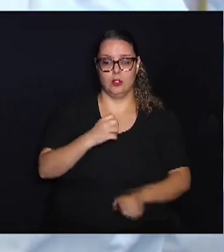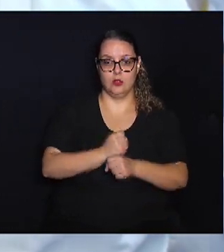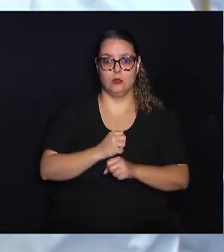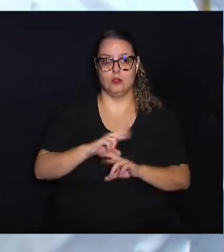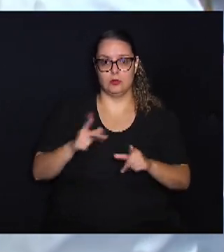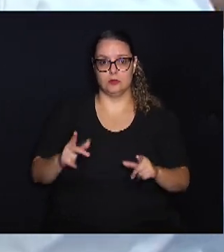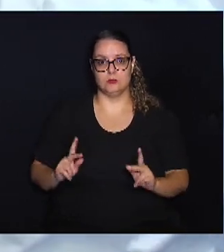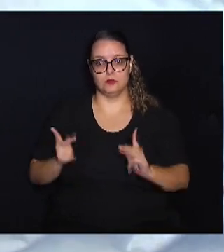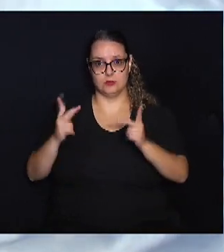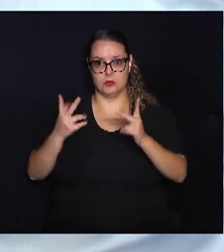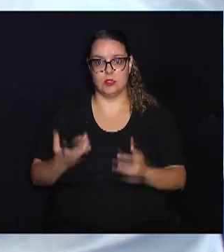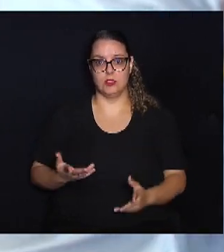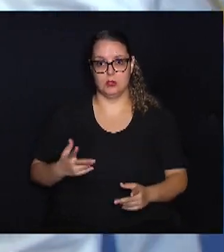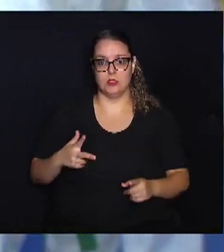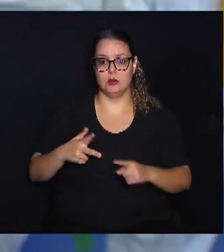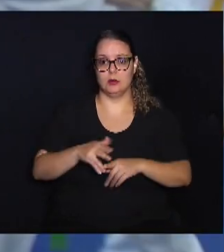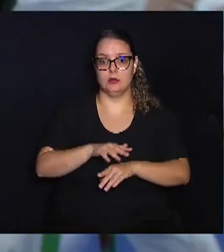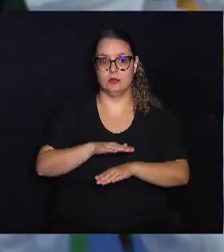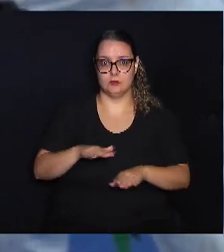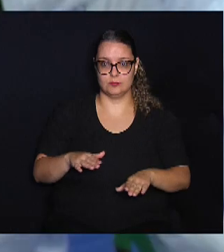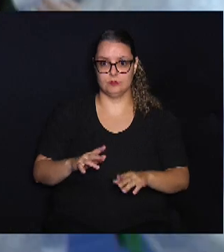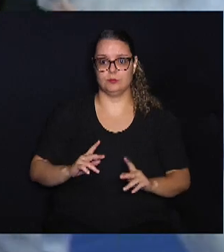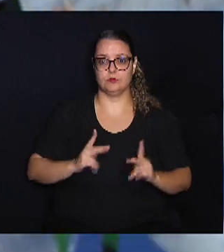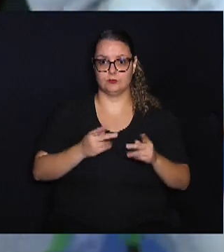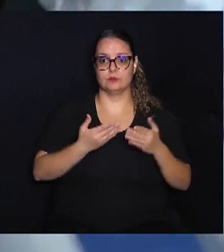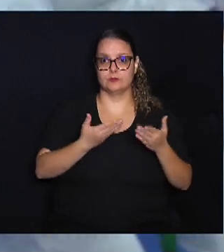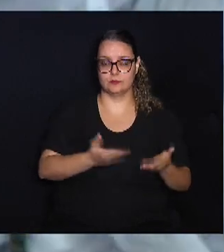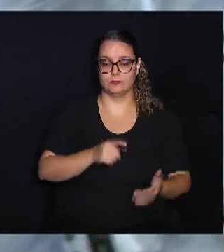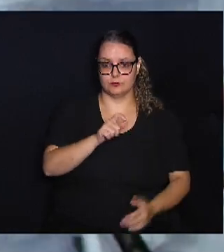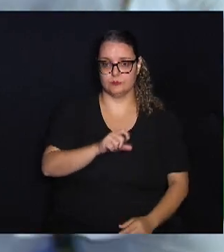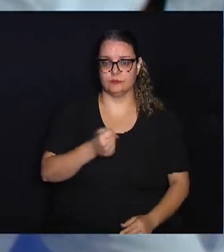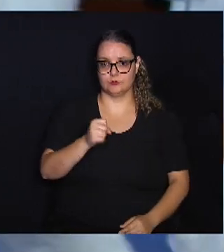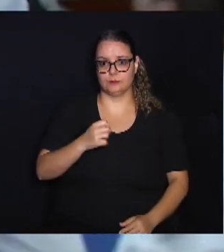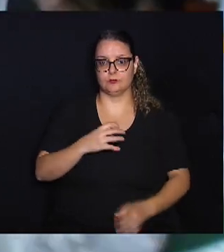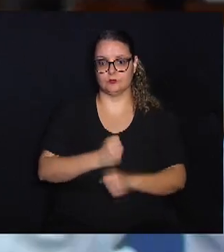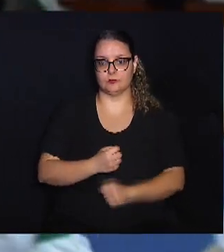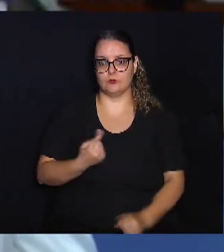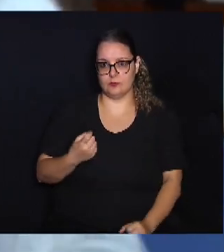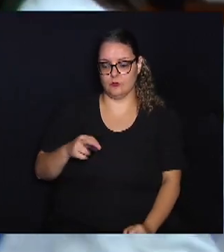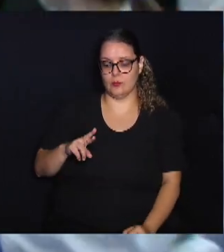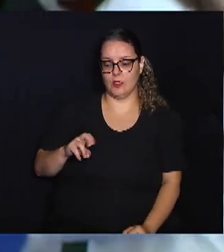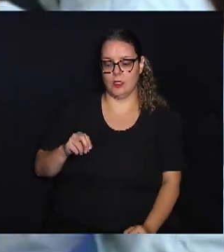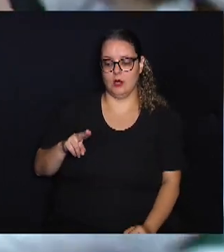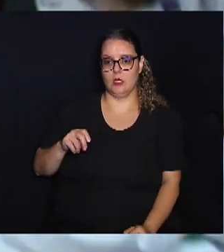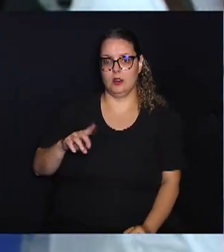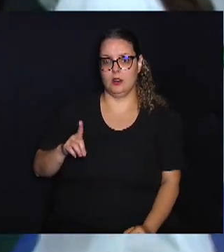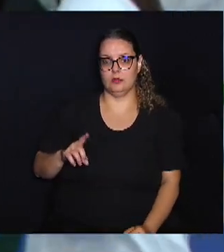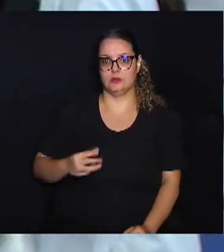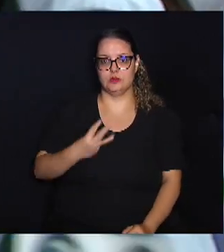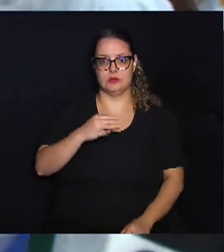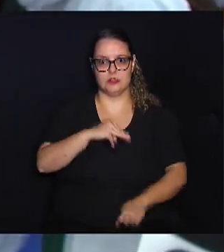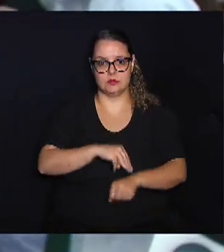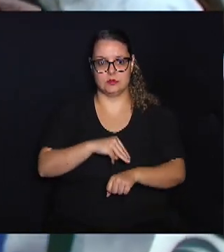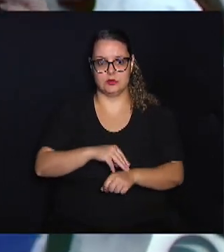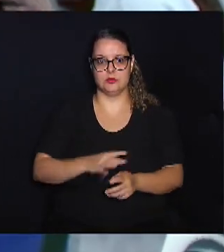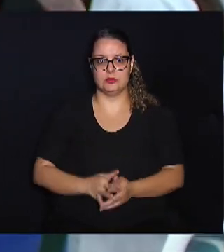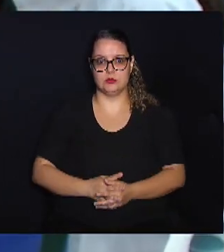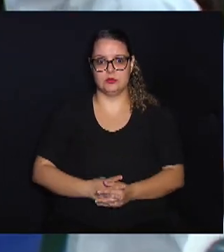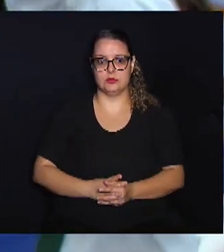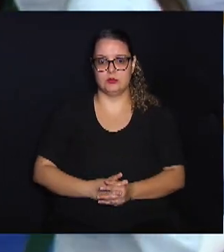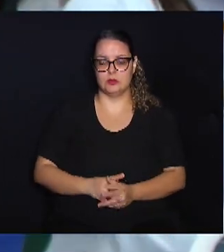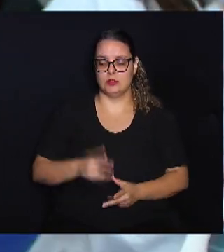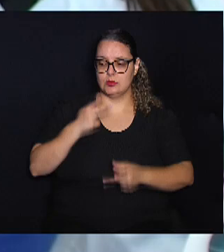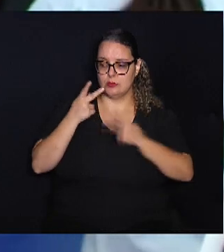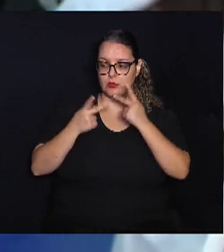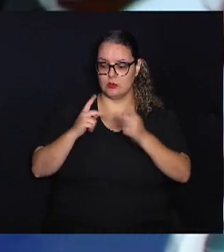luta é interrompida e de vitória para ele. Então é um round só, 3 minutos. E você falou